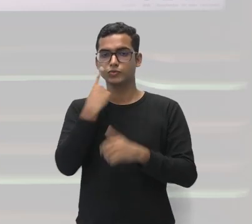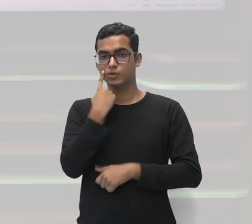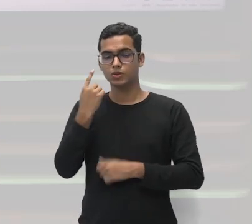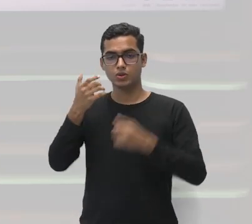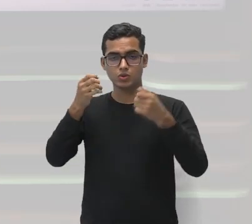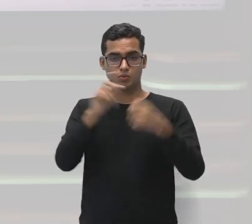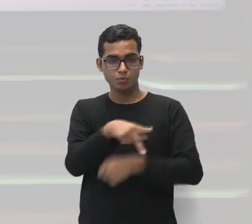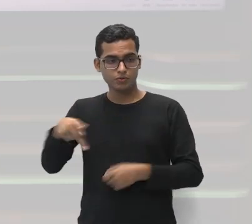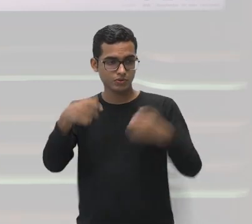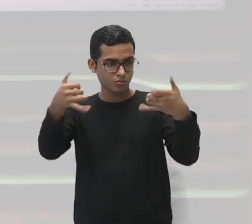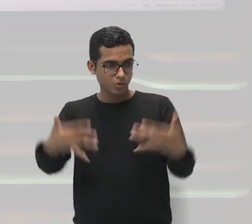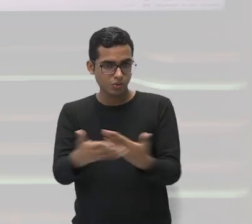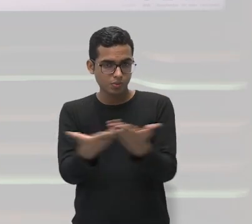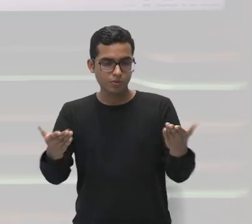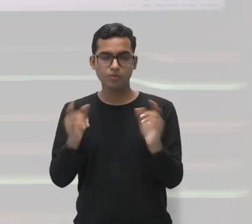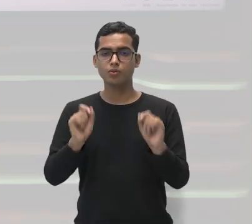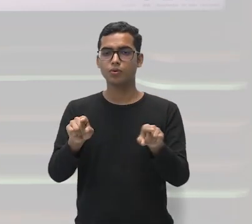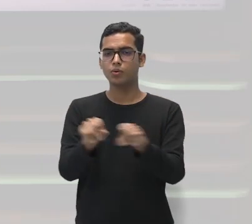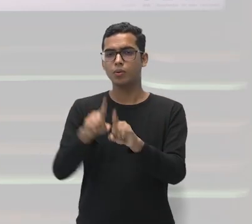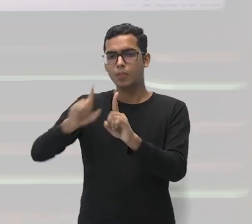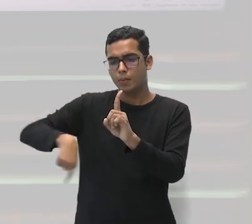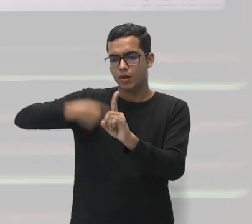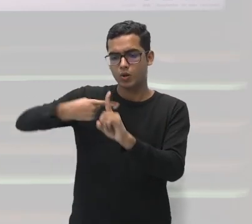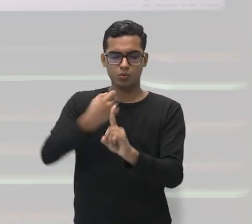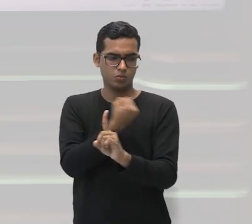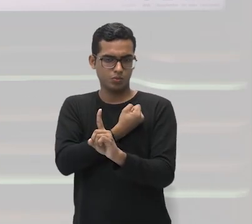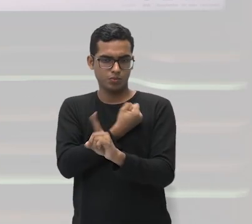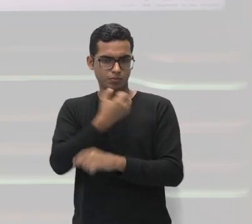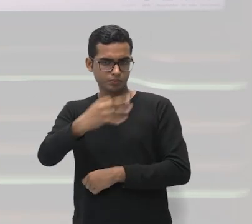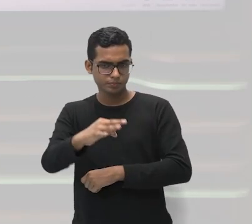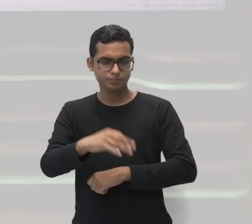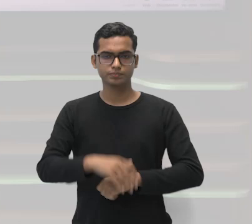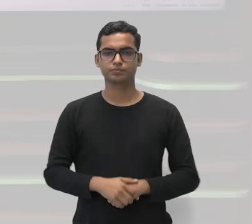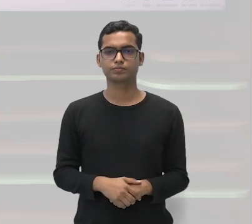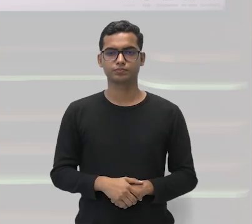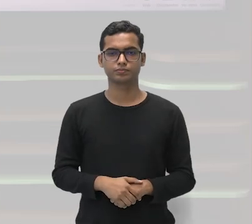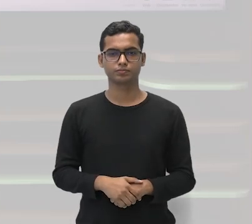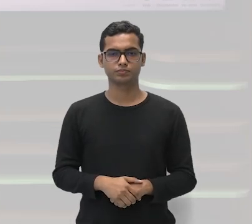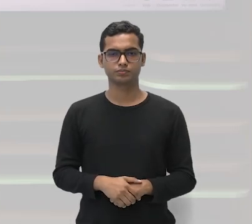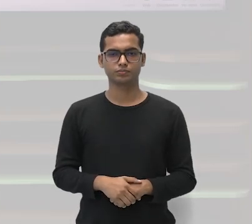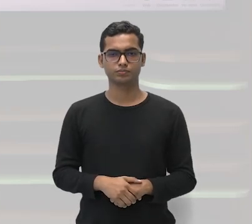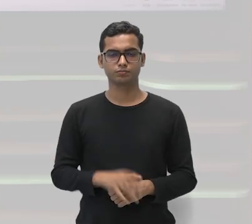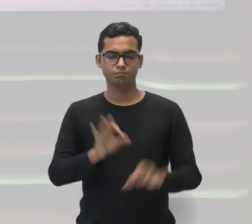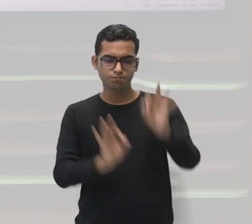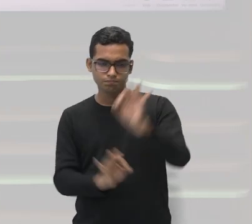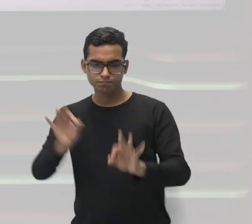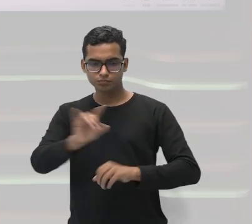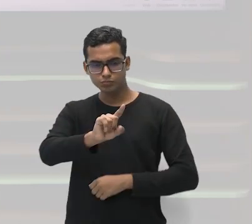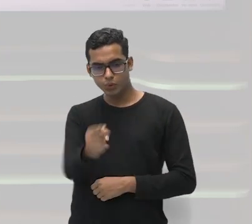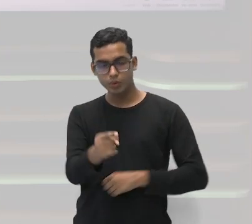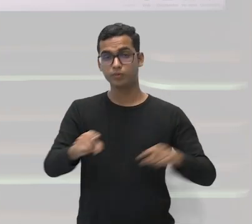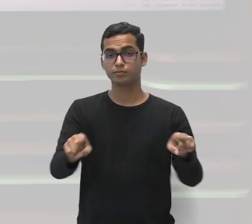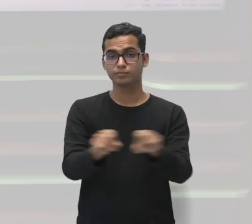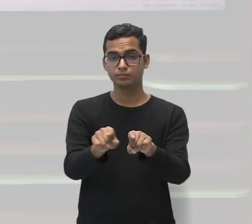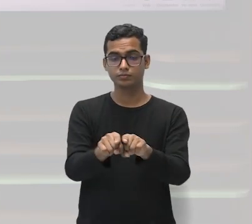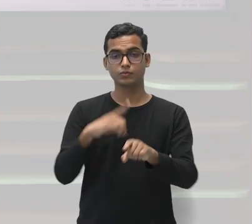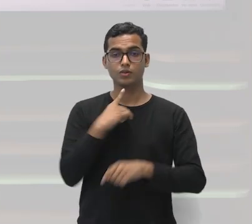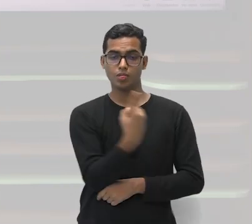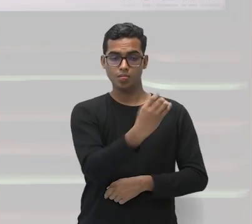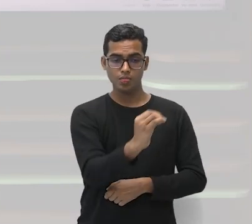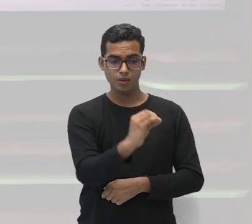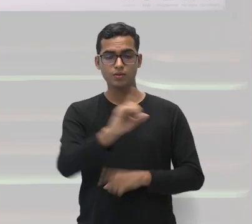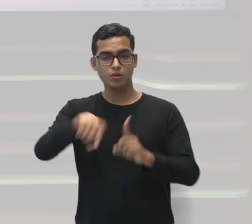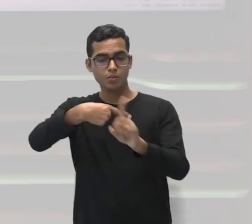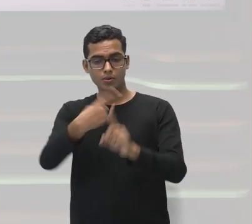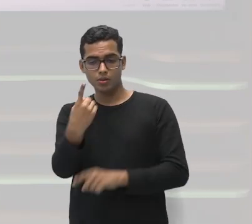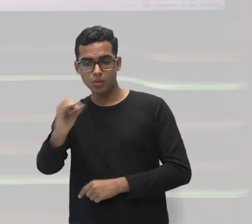para você que para somarmos números decimais, nós vamos escrever, vamos alinhar as vírgulas, né? E somar décimo com décimo,